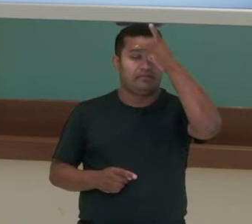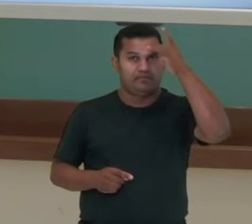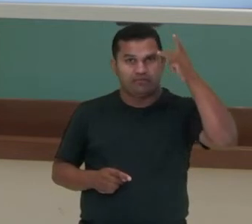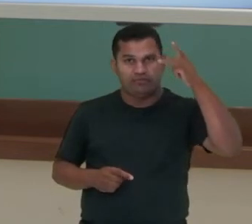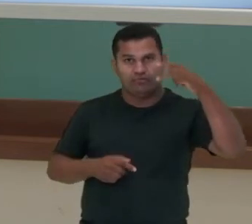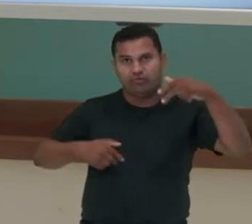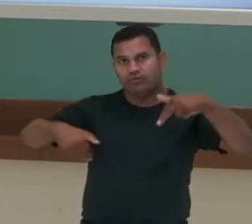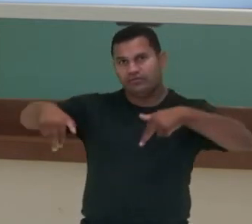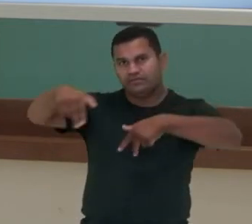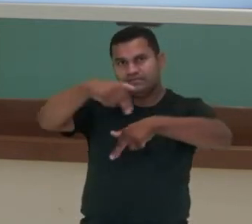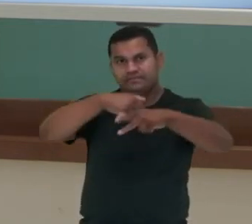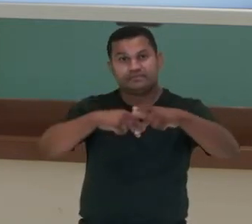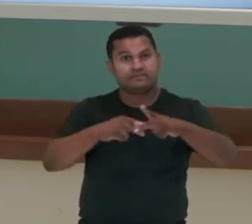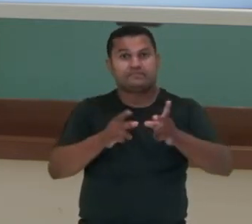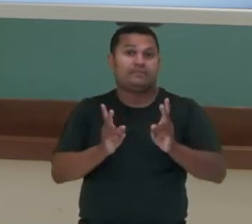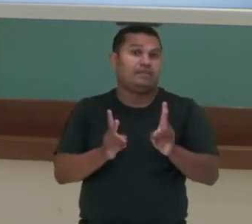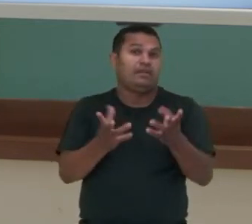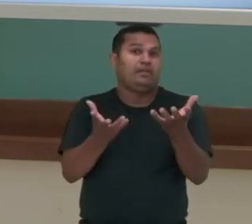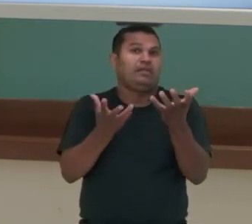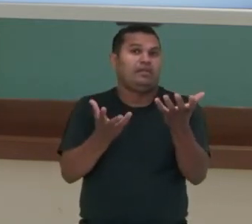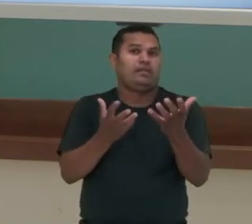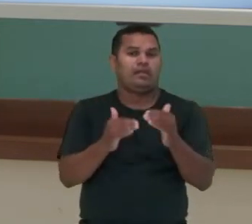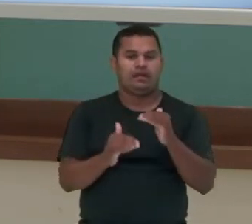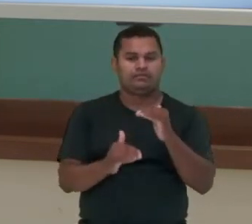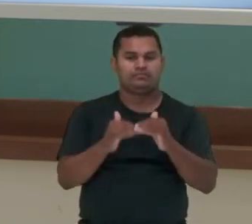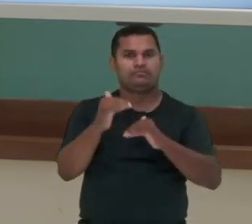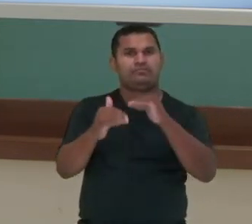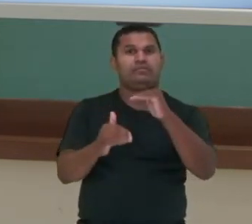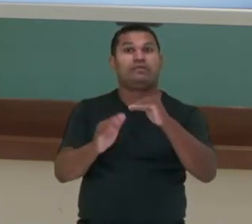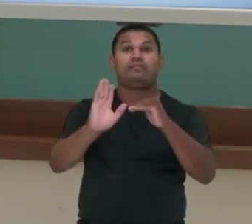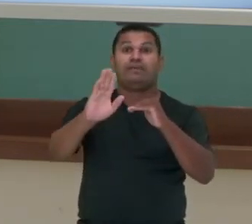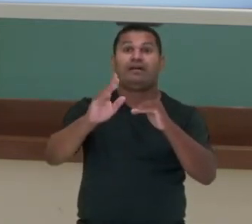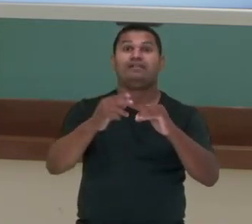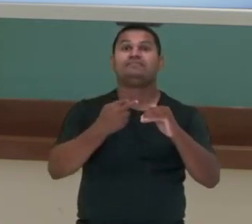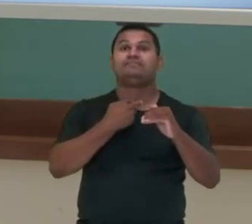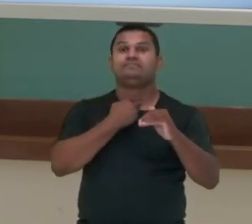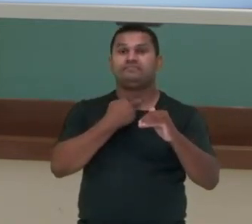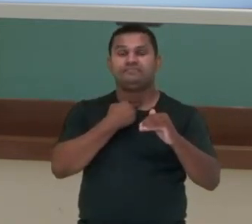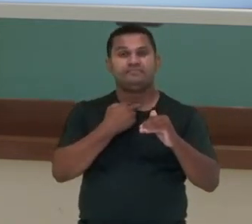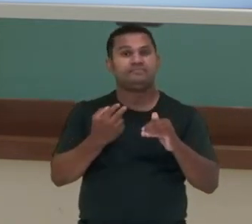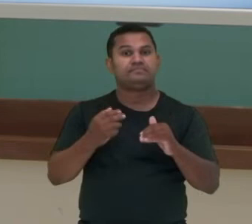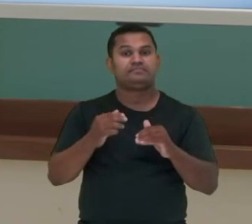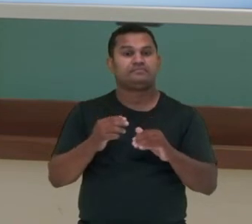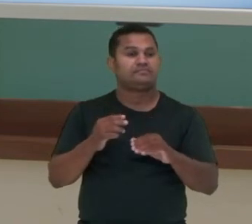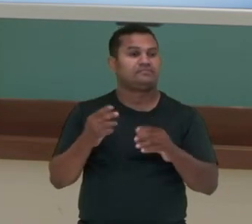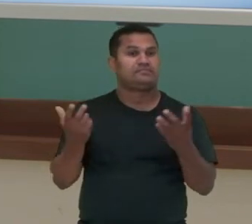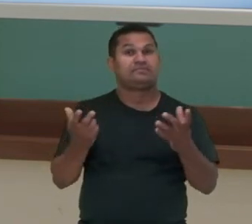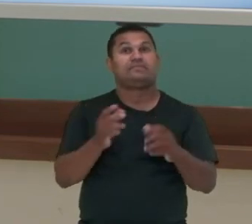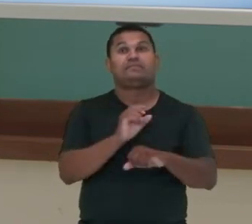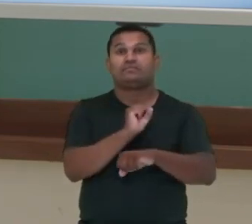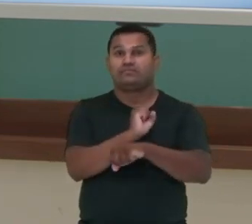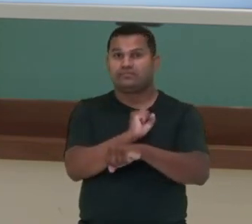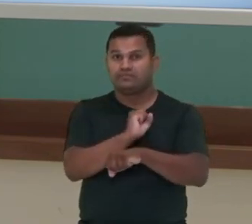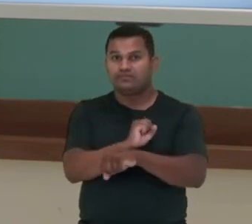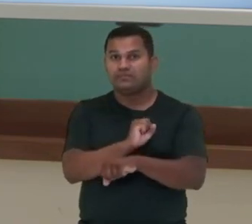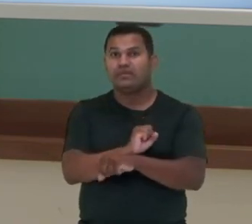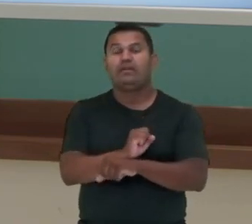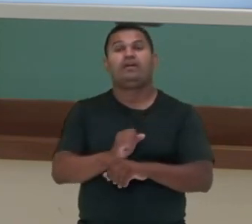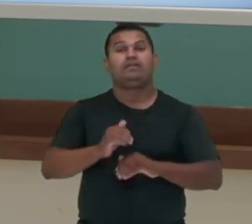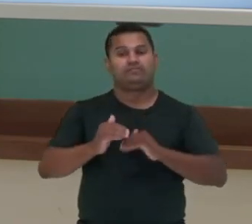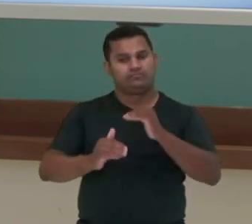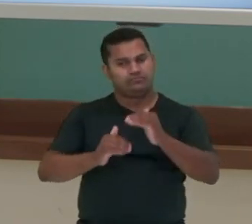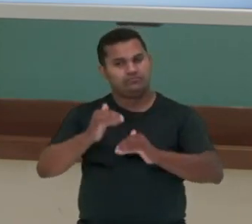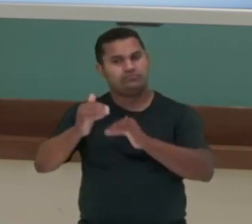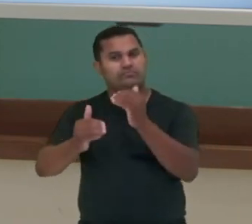vai fazendo com que o meio natural seja mudado. Mas é preciso conservar certas características ali da